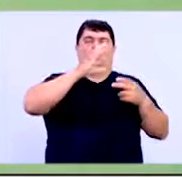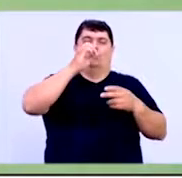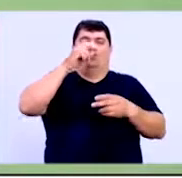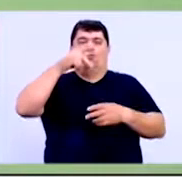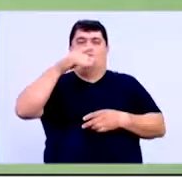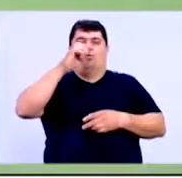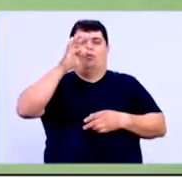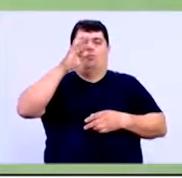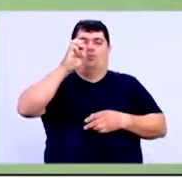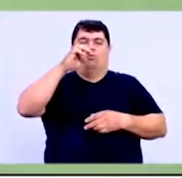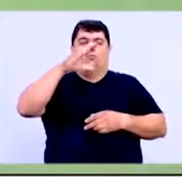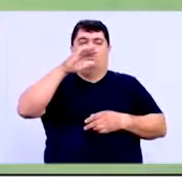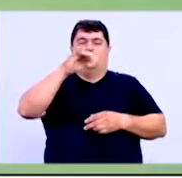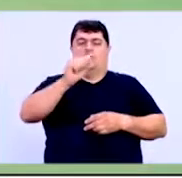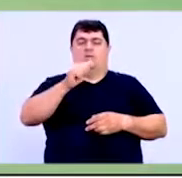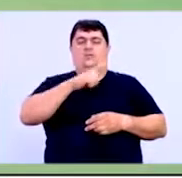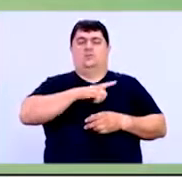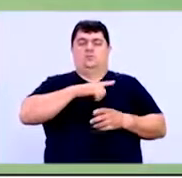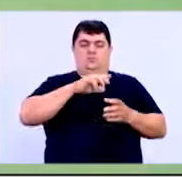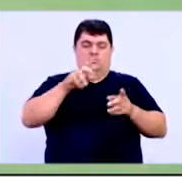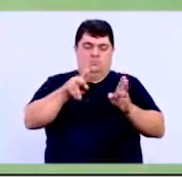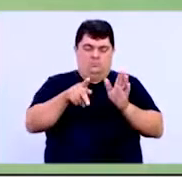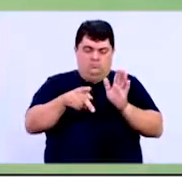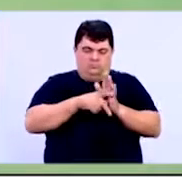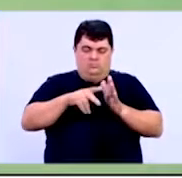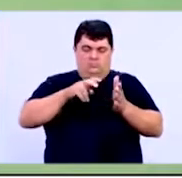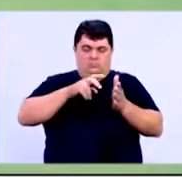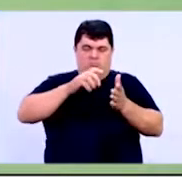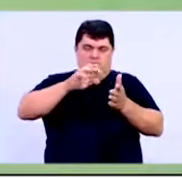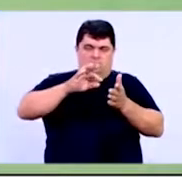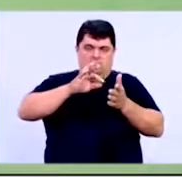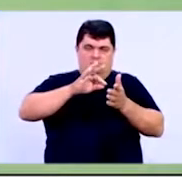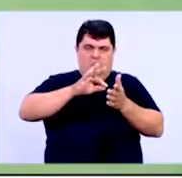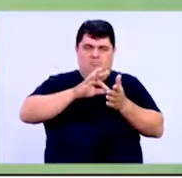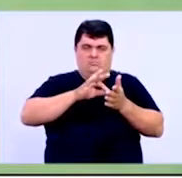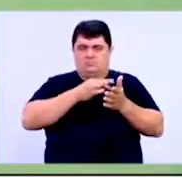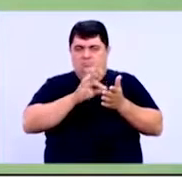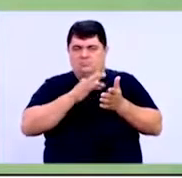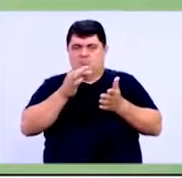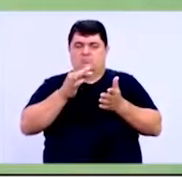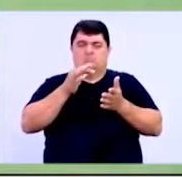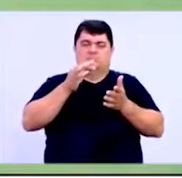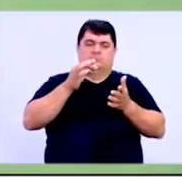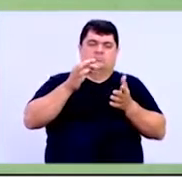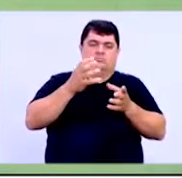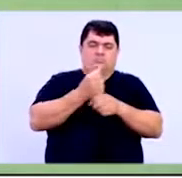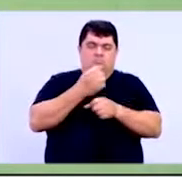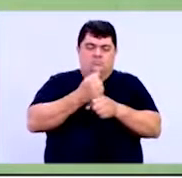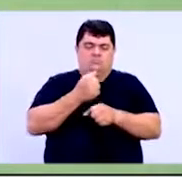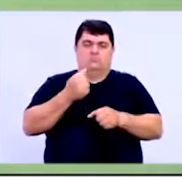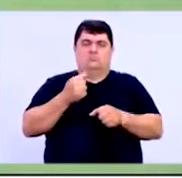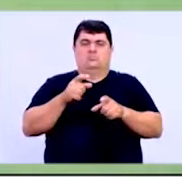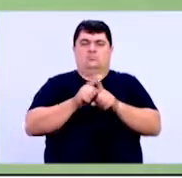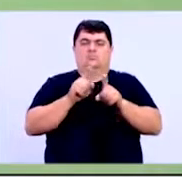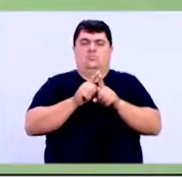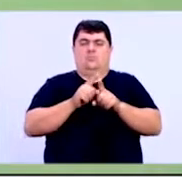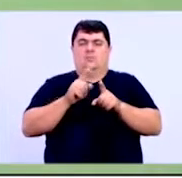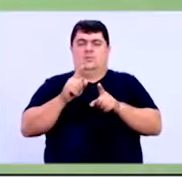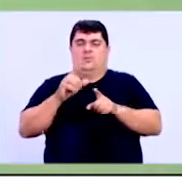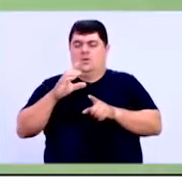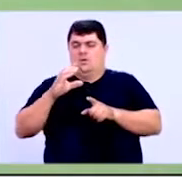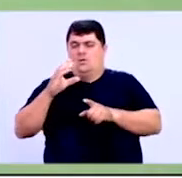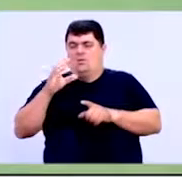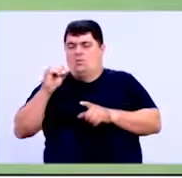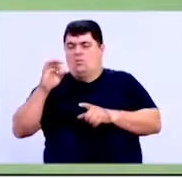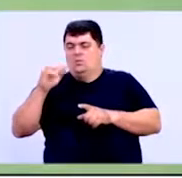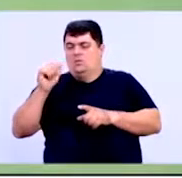associado à parte contábil. E existe o regime de caixa, que está associado à parte financeira. Gente,